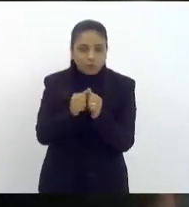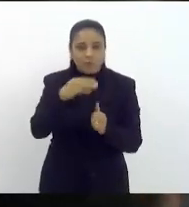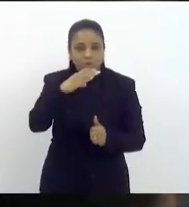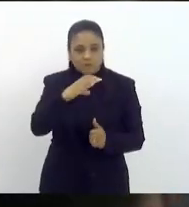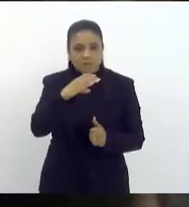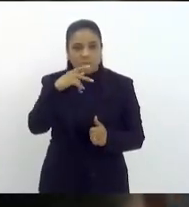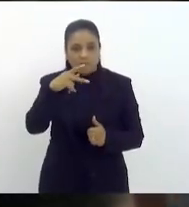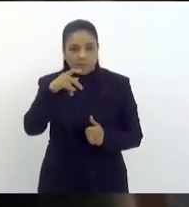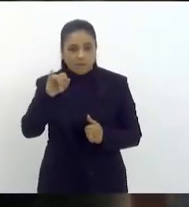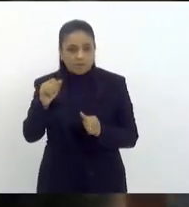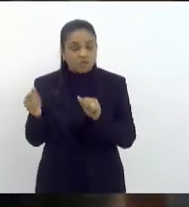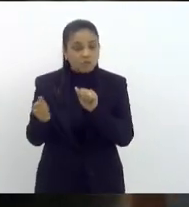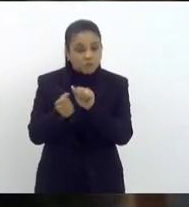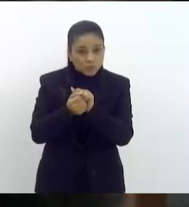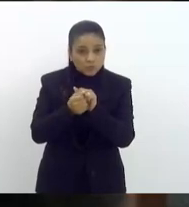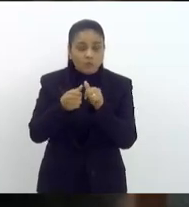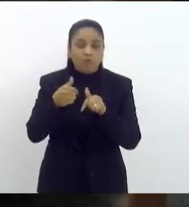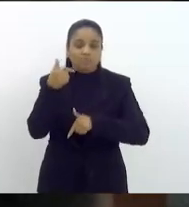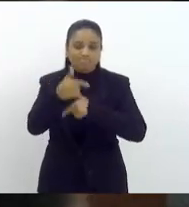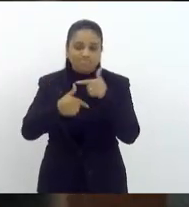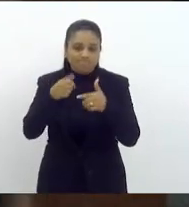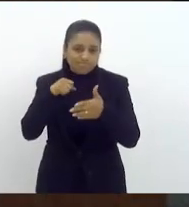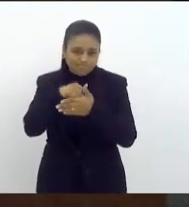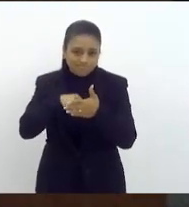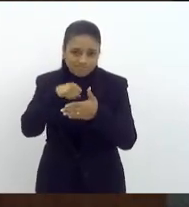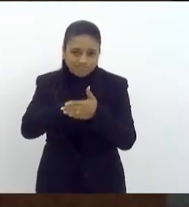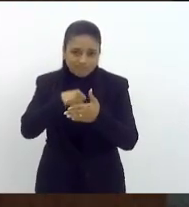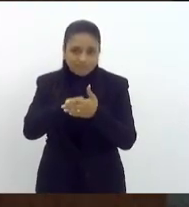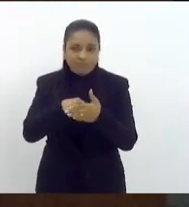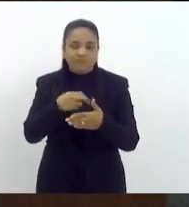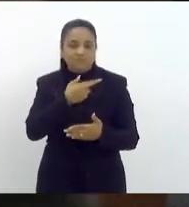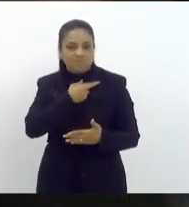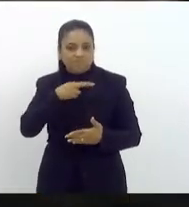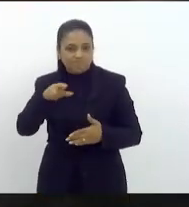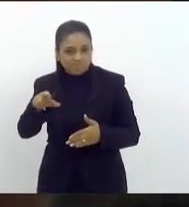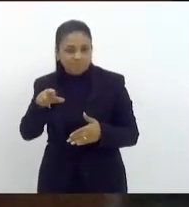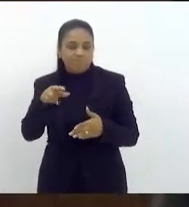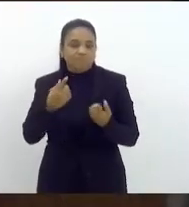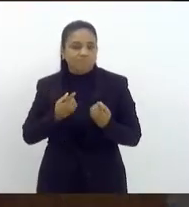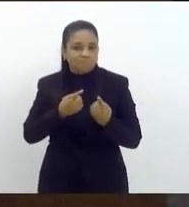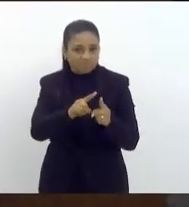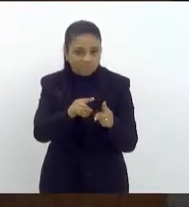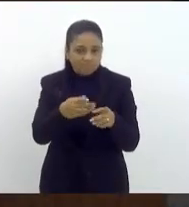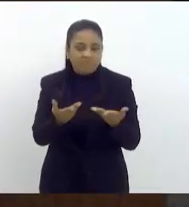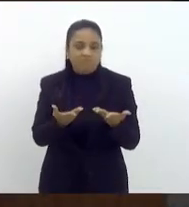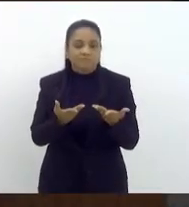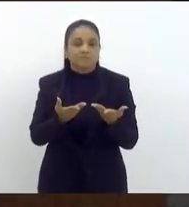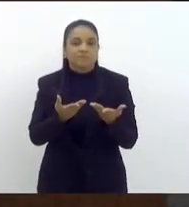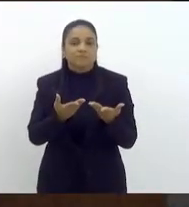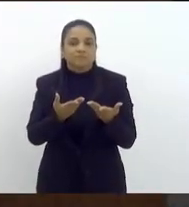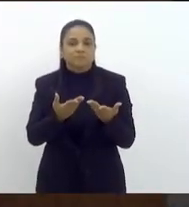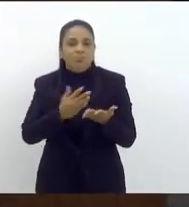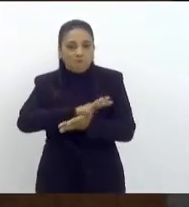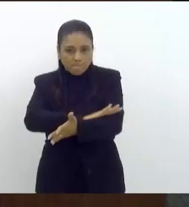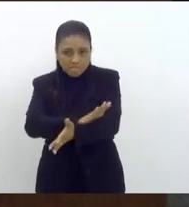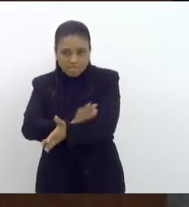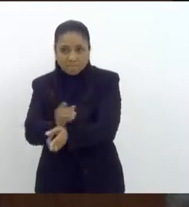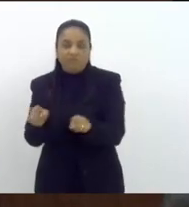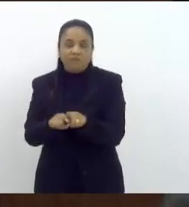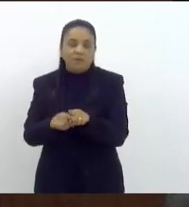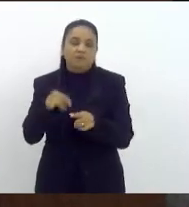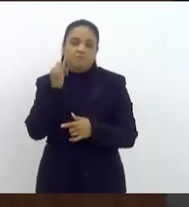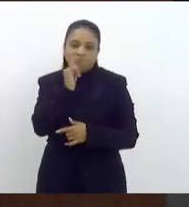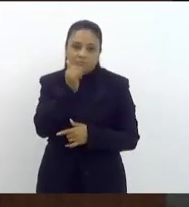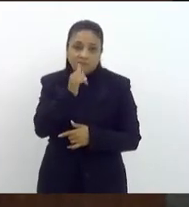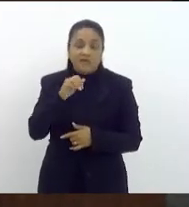religiosa que contou com a deputada tia Ju como vice-presidente o deputado Átila Nunes como relator